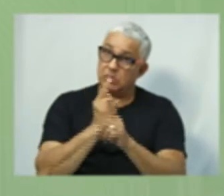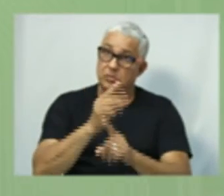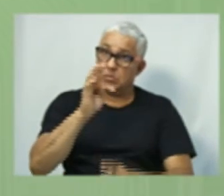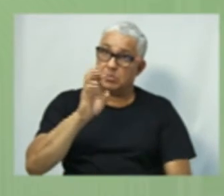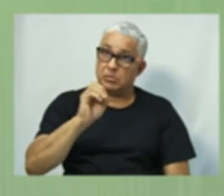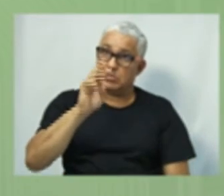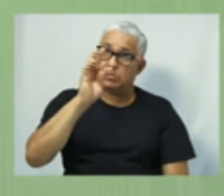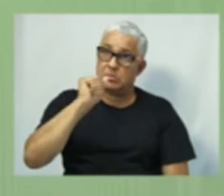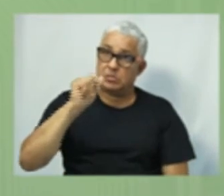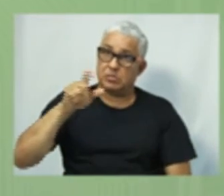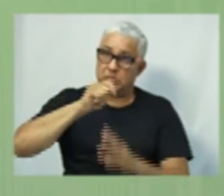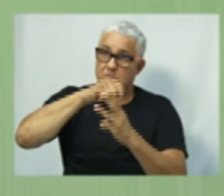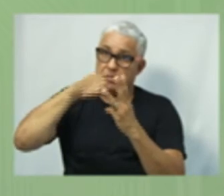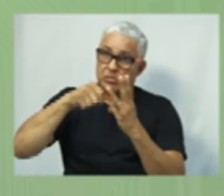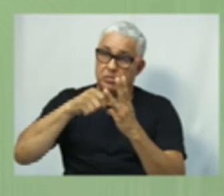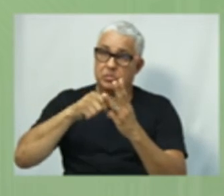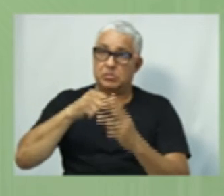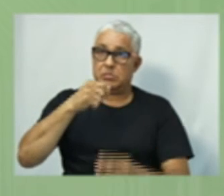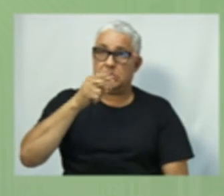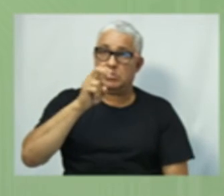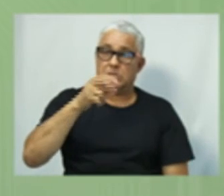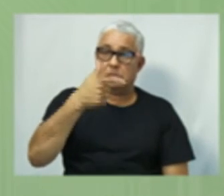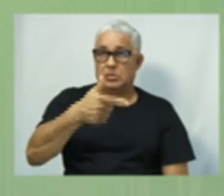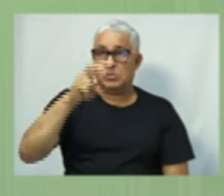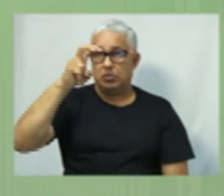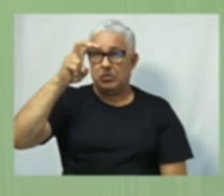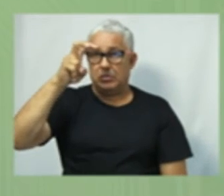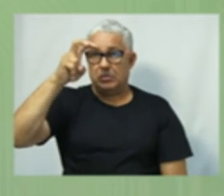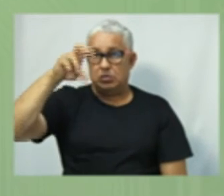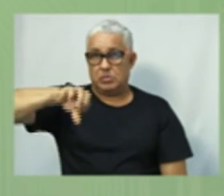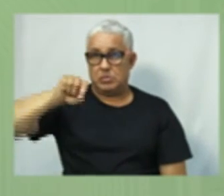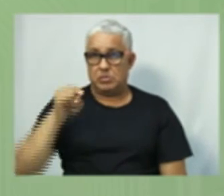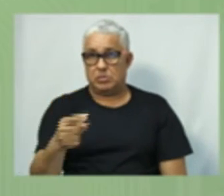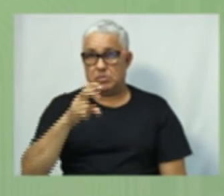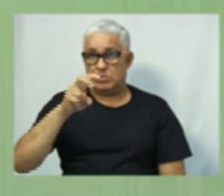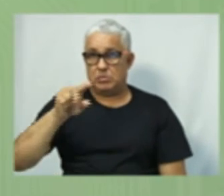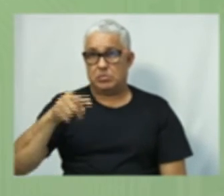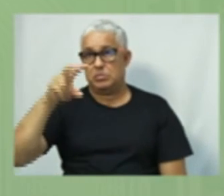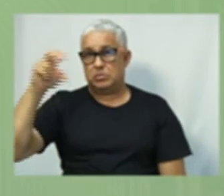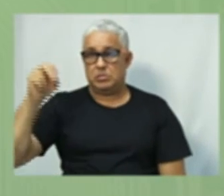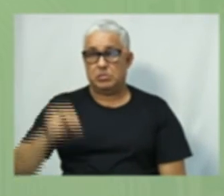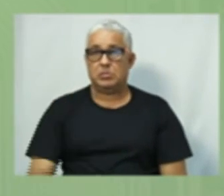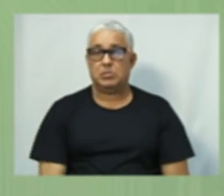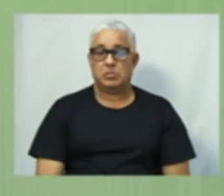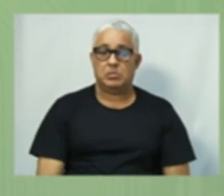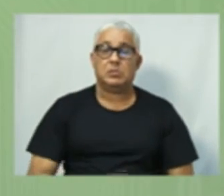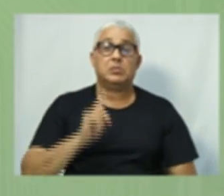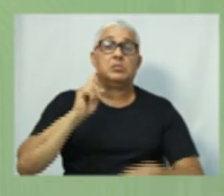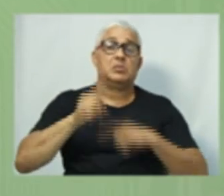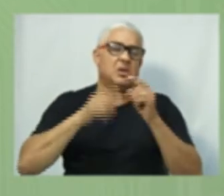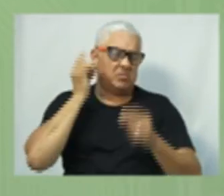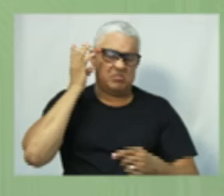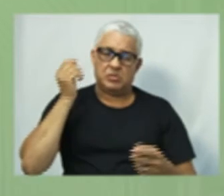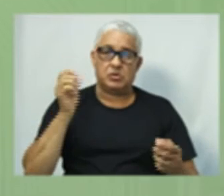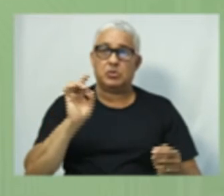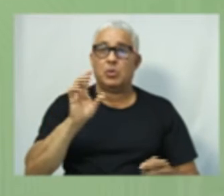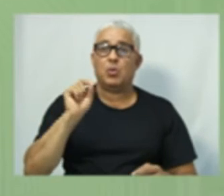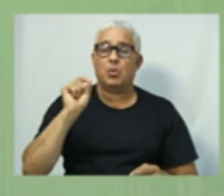total do trimestre, que foi 259.500, aí fica fácil. Porque depois é o quê? Só